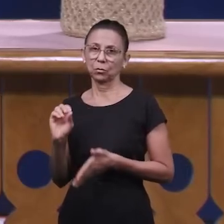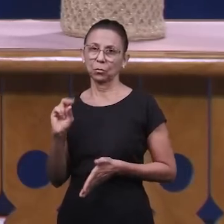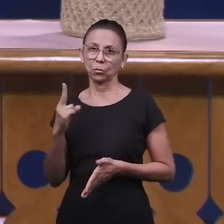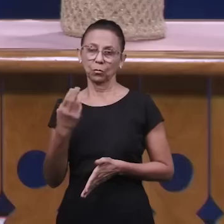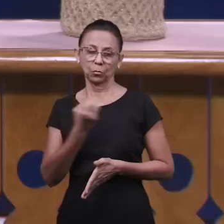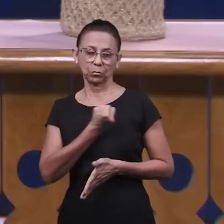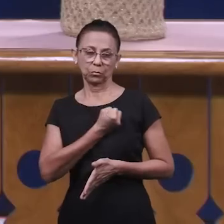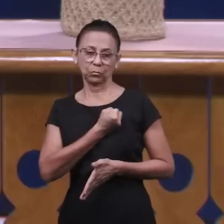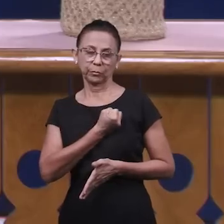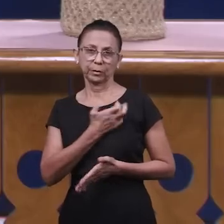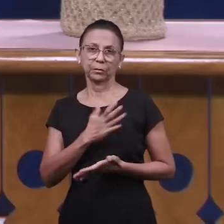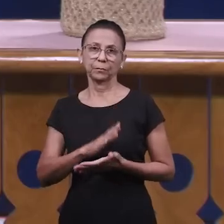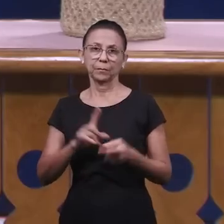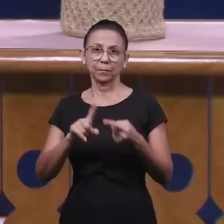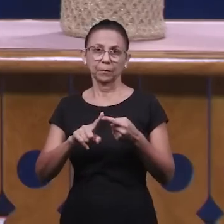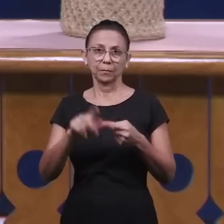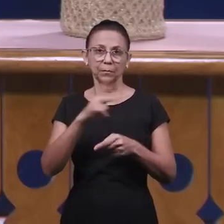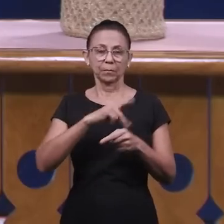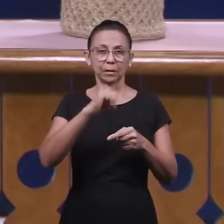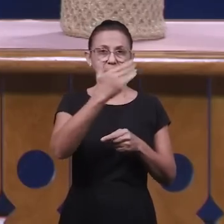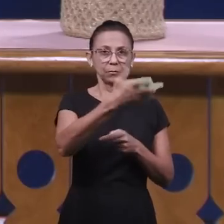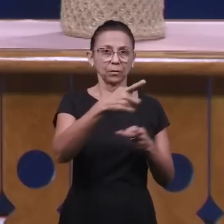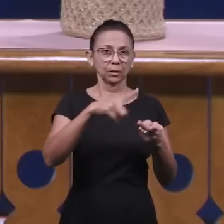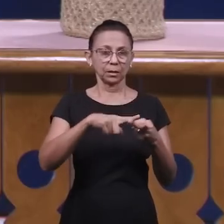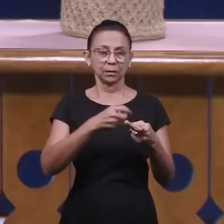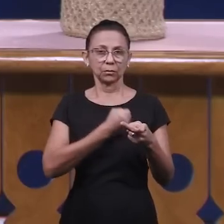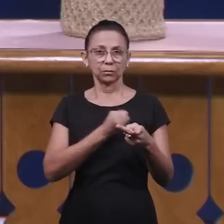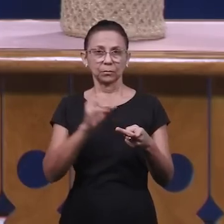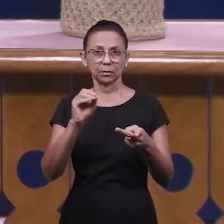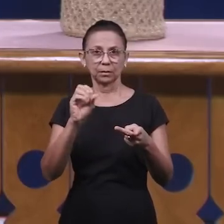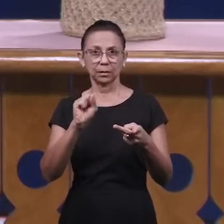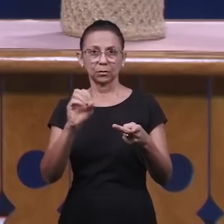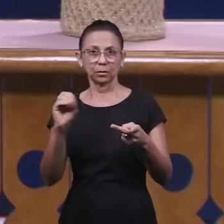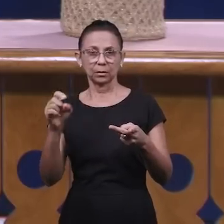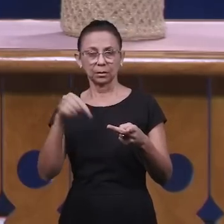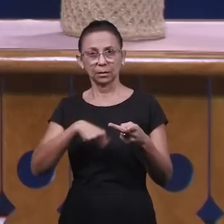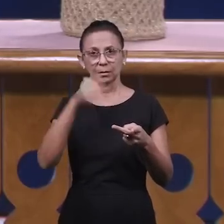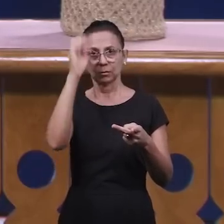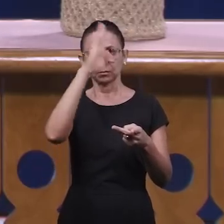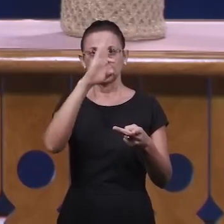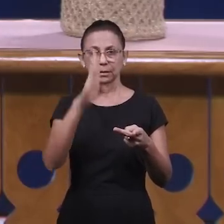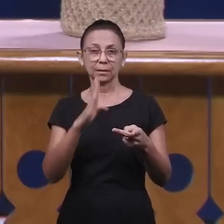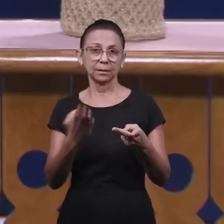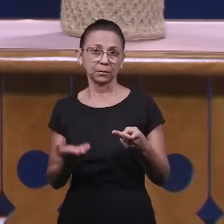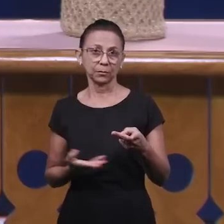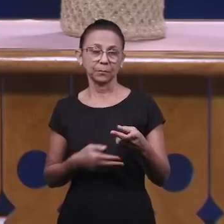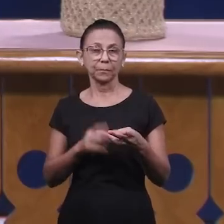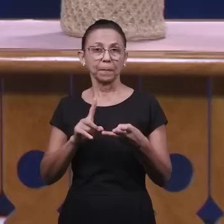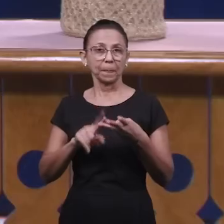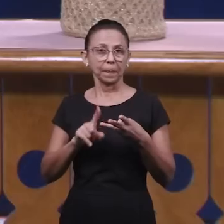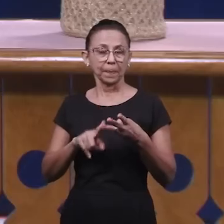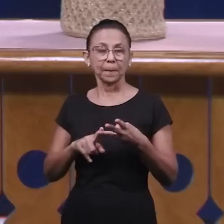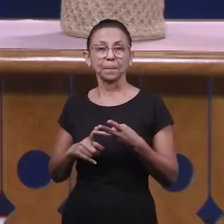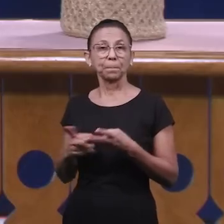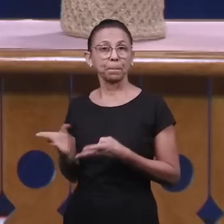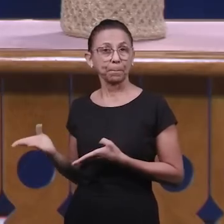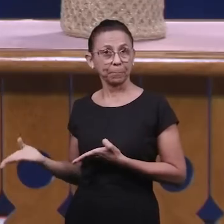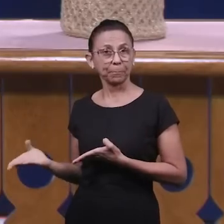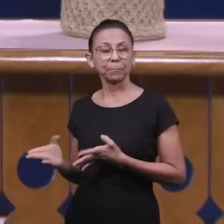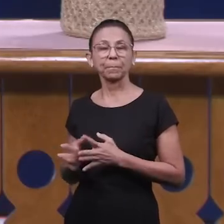você apontar a câmera do seu celular para ele, você vai ser redirecionado para o WhatsApp e ali você pode, nessa mensagem de